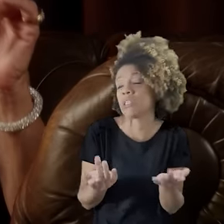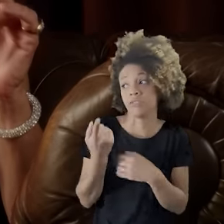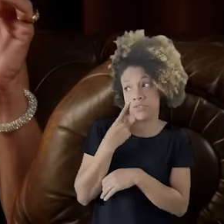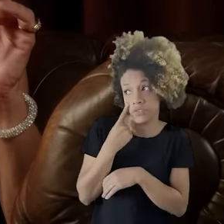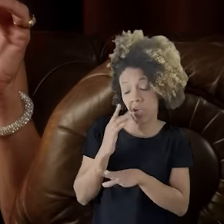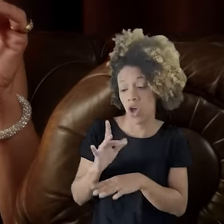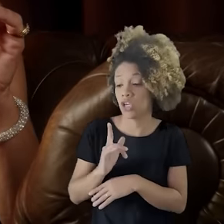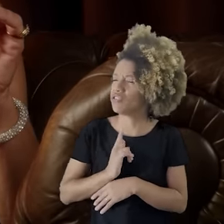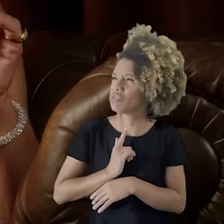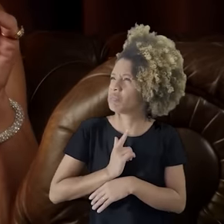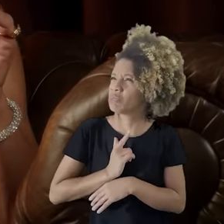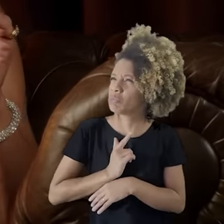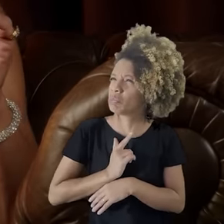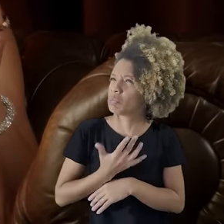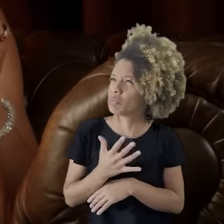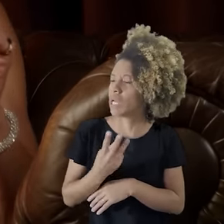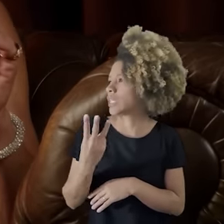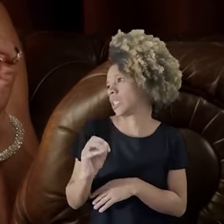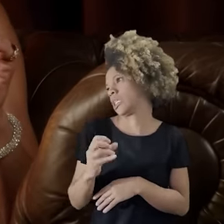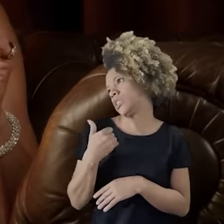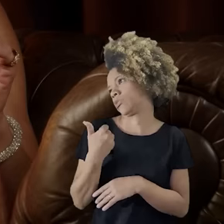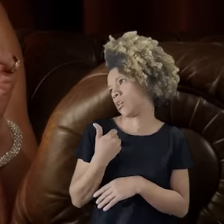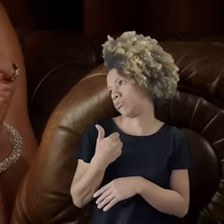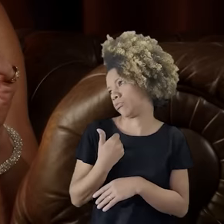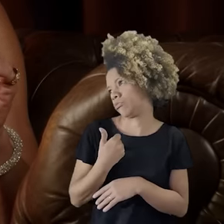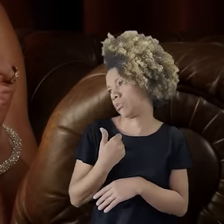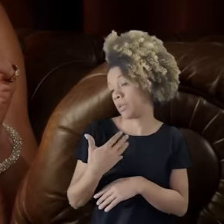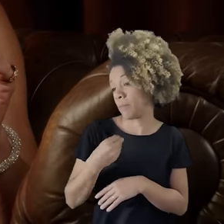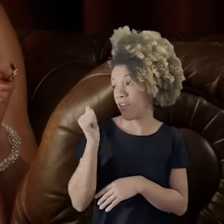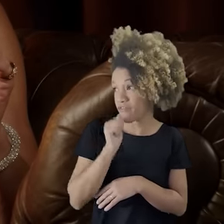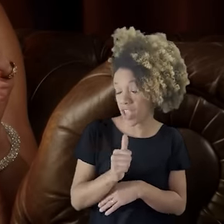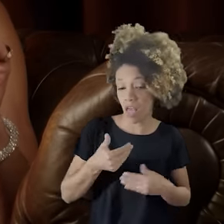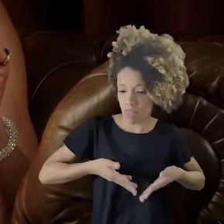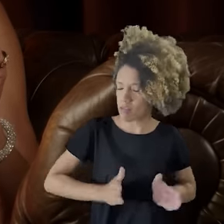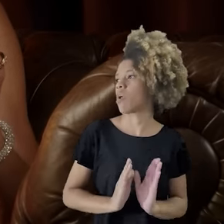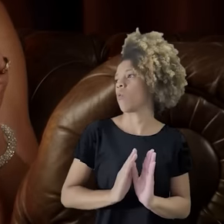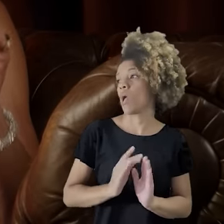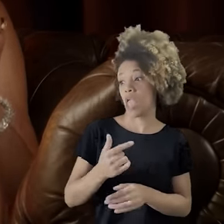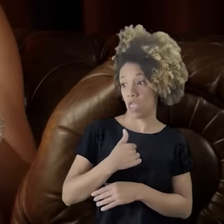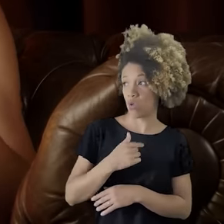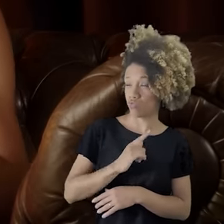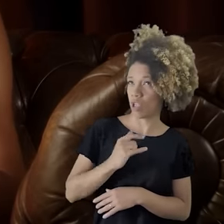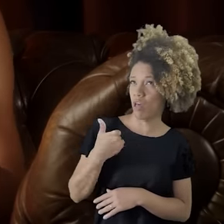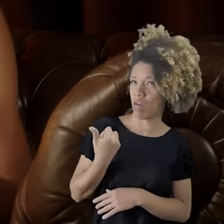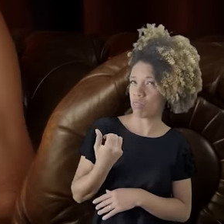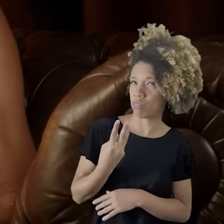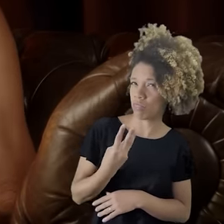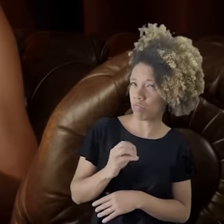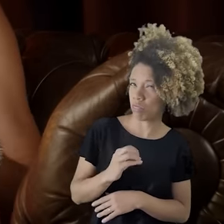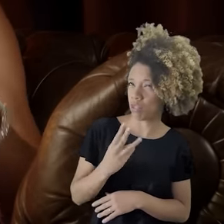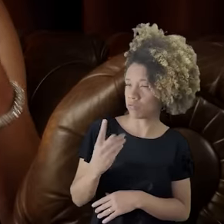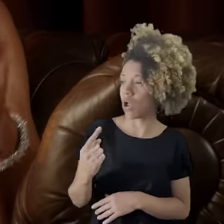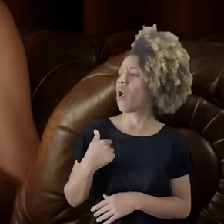isso eu devia ter o quê acho que 30 anos quando minha filha nasceu 30 anos 80 ou